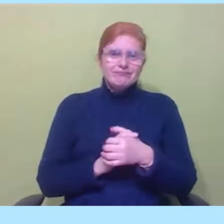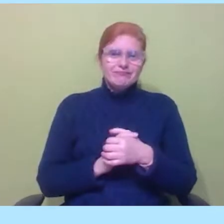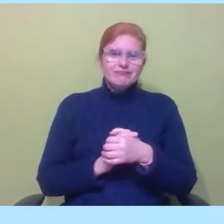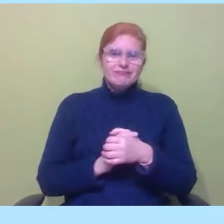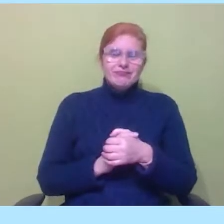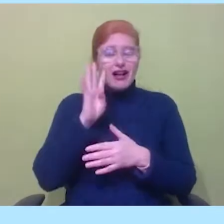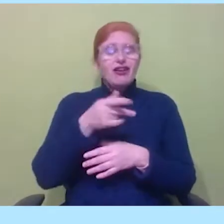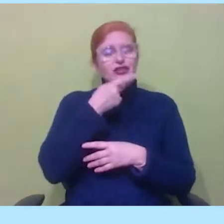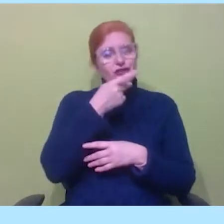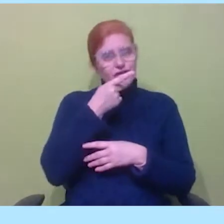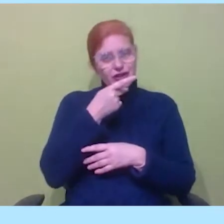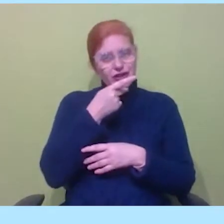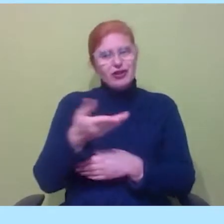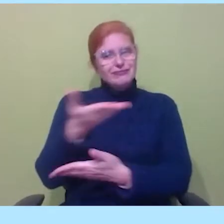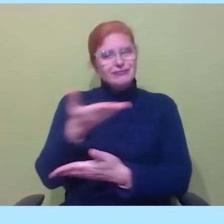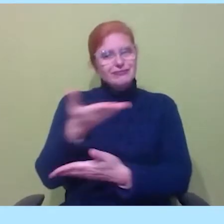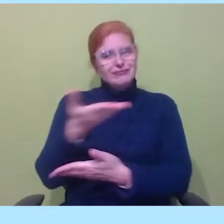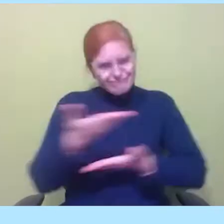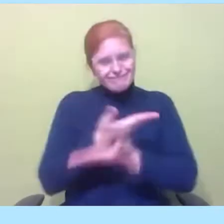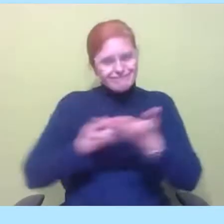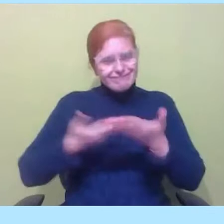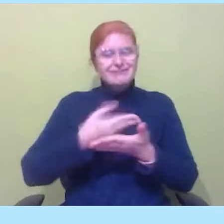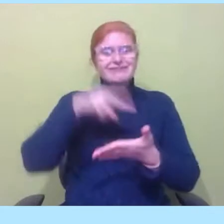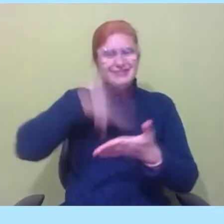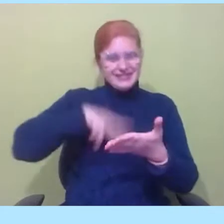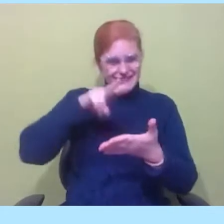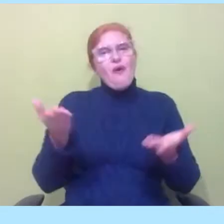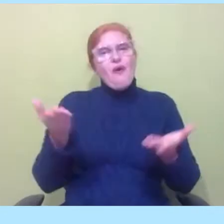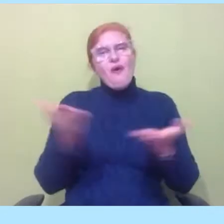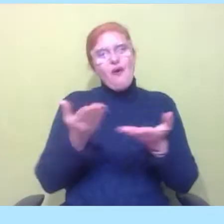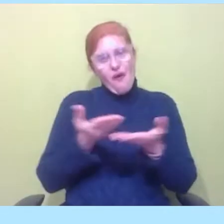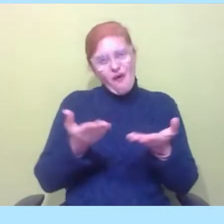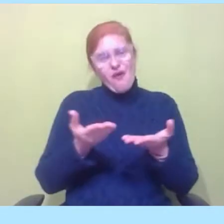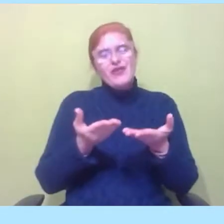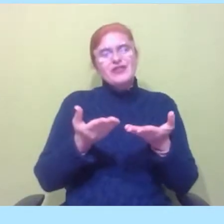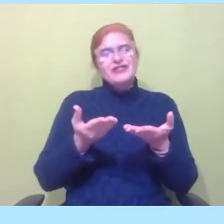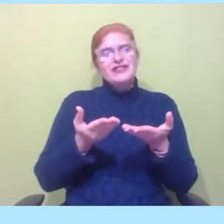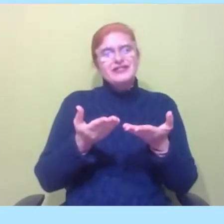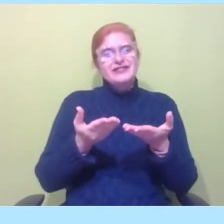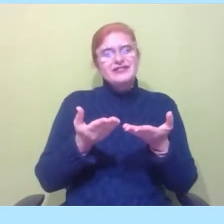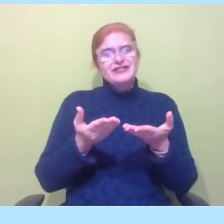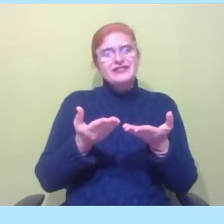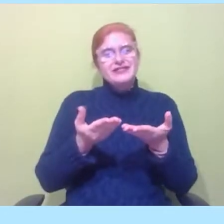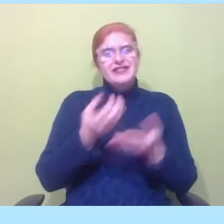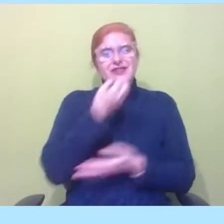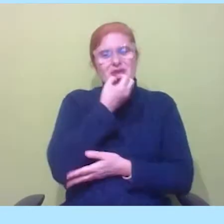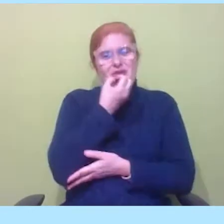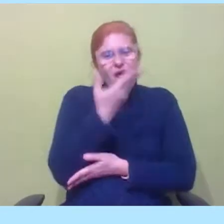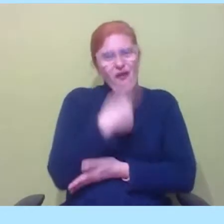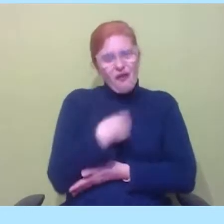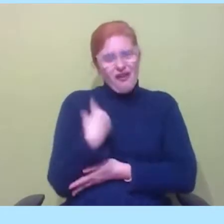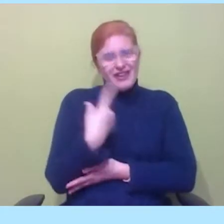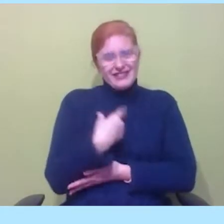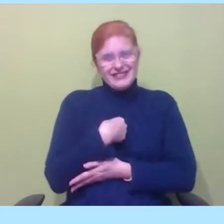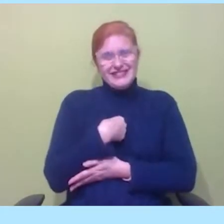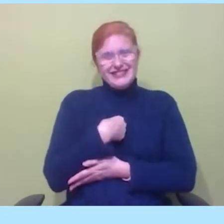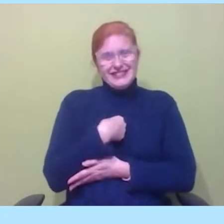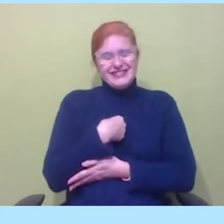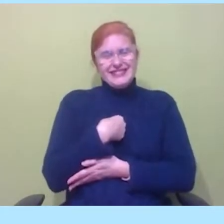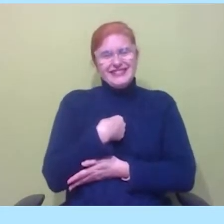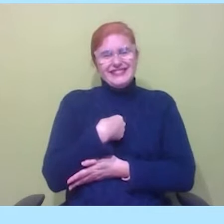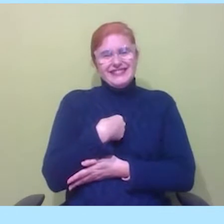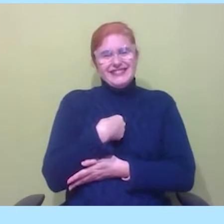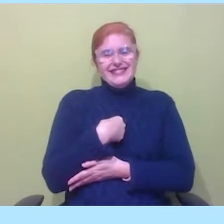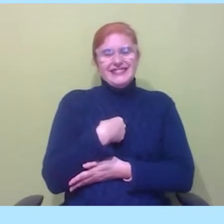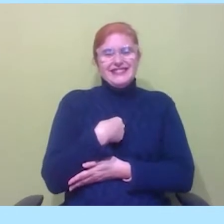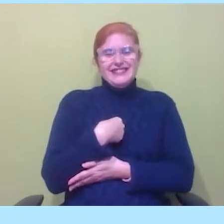que você acabou encontrando hoje, né? Ela fala, inclusive, de uma fantasia colonizadora, só para complementar o que Pri falou